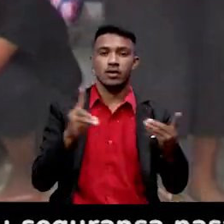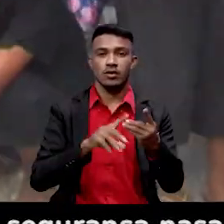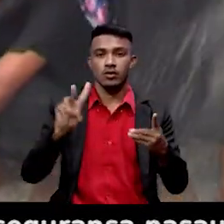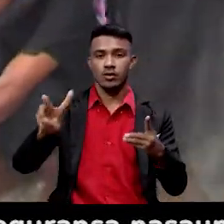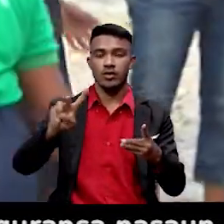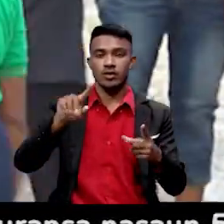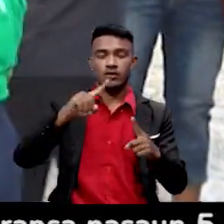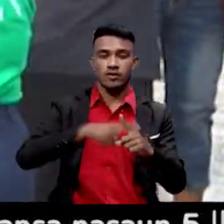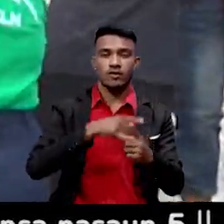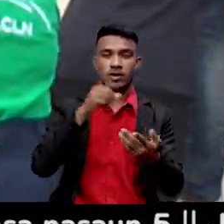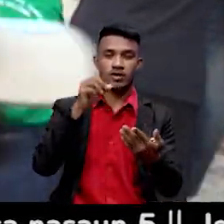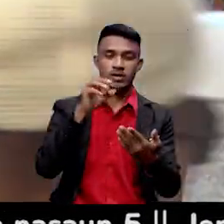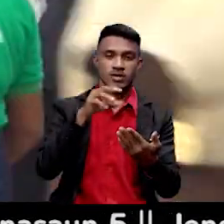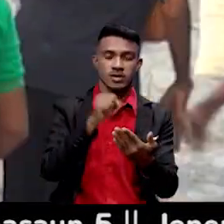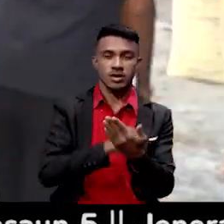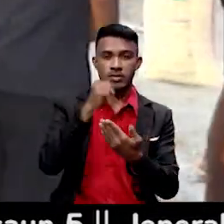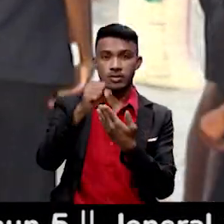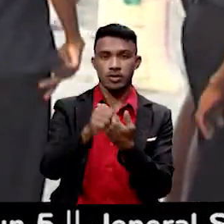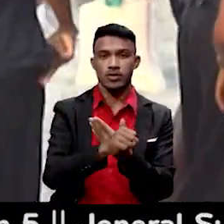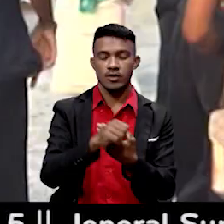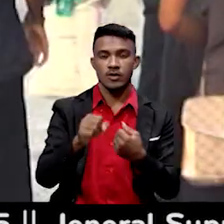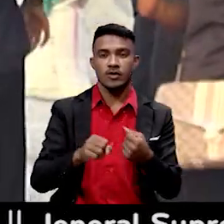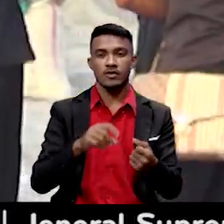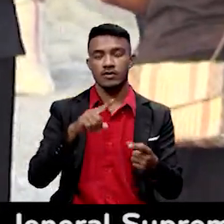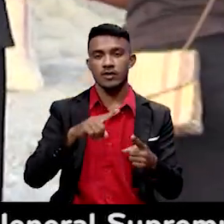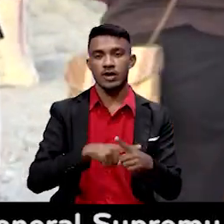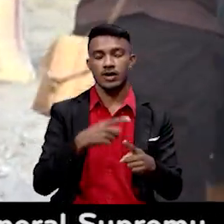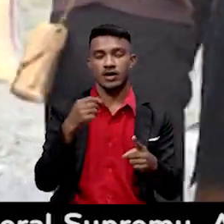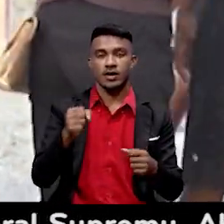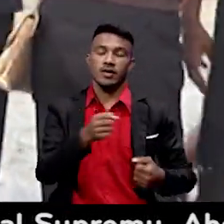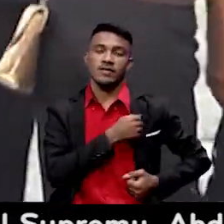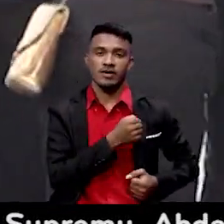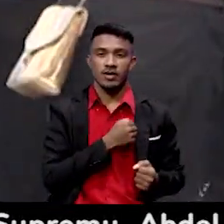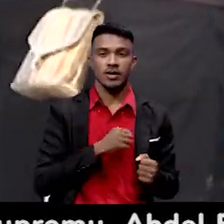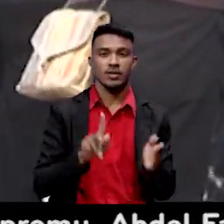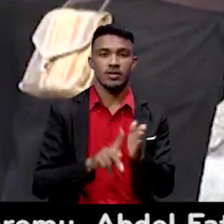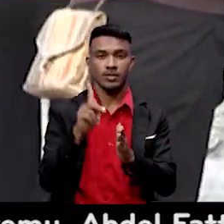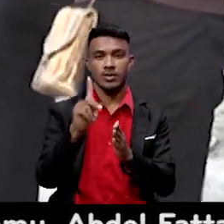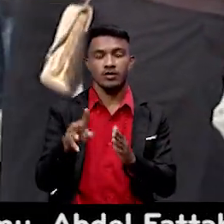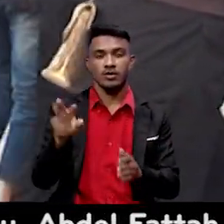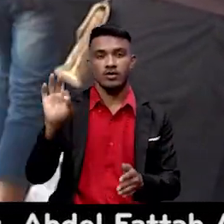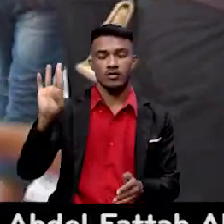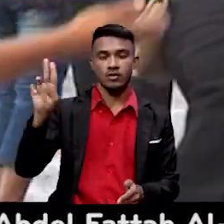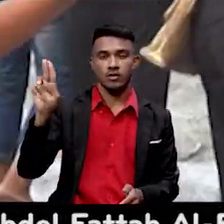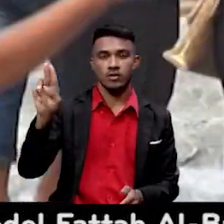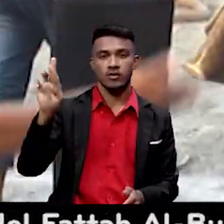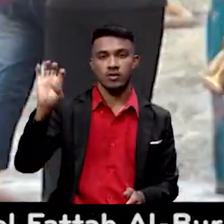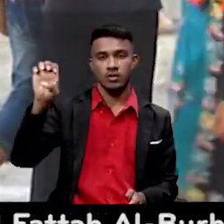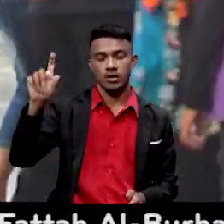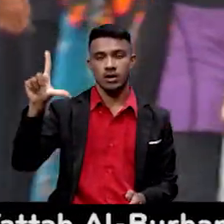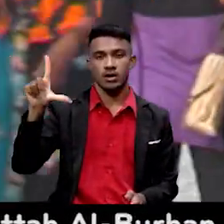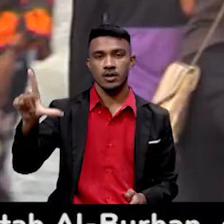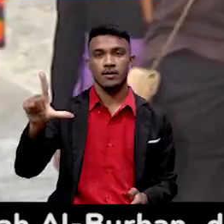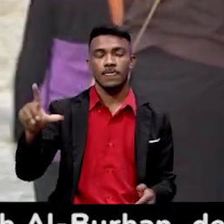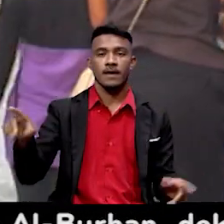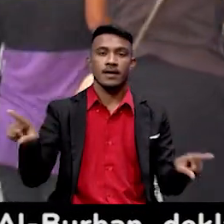a primeira batalhão e a Lorong Rua Singida Fulan Junho, Tinang Rimu Ida promove ba Furel. Saudoso coloca iha companhia Bravo